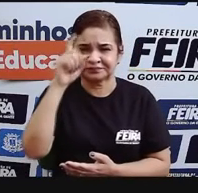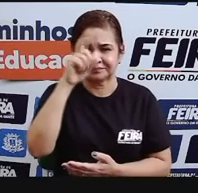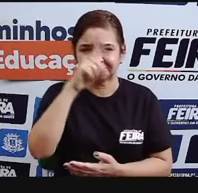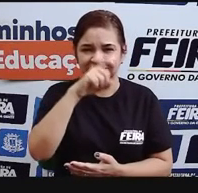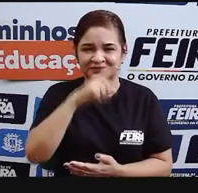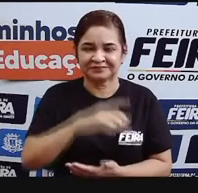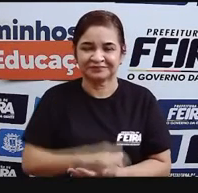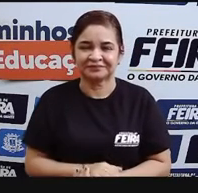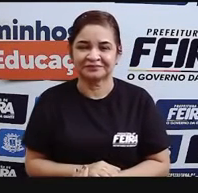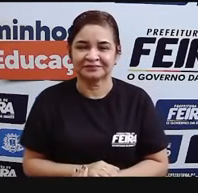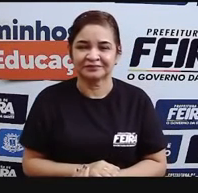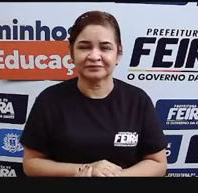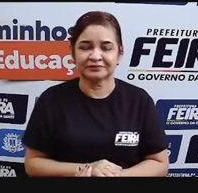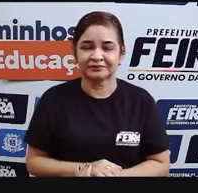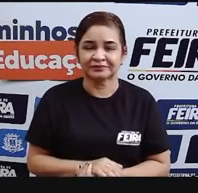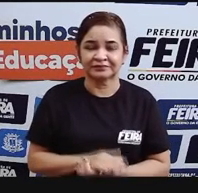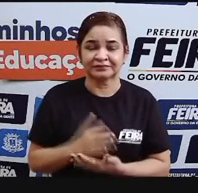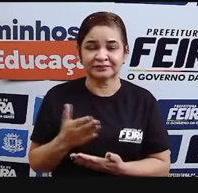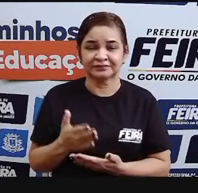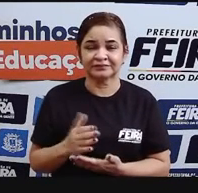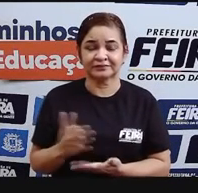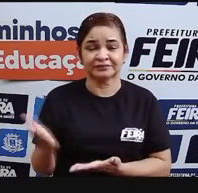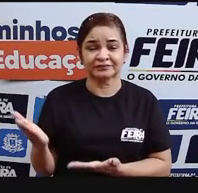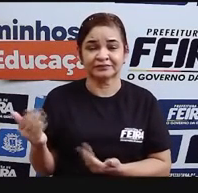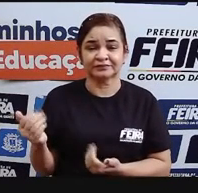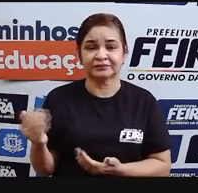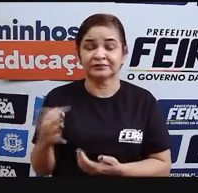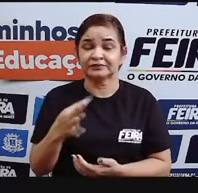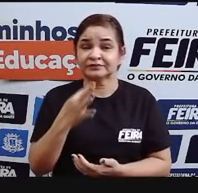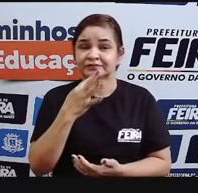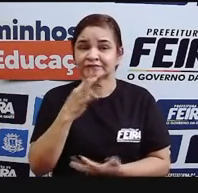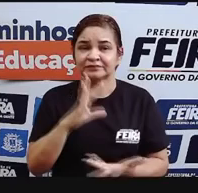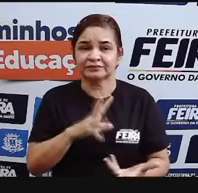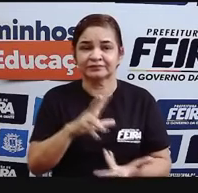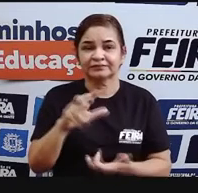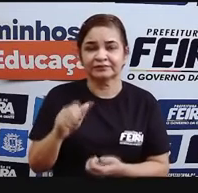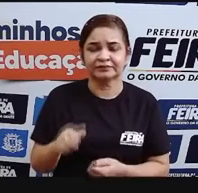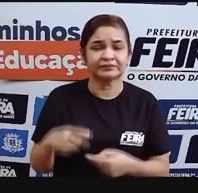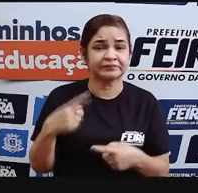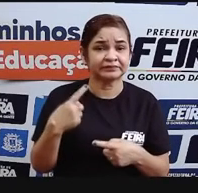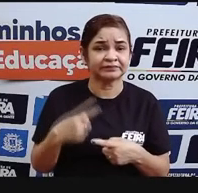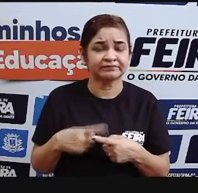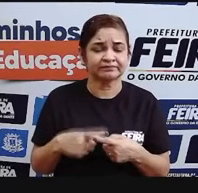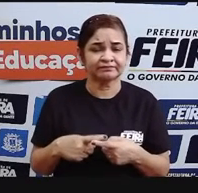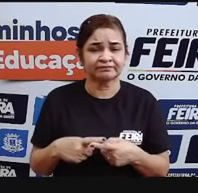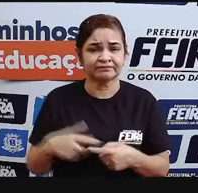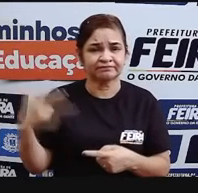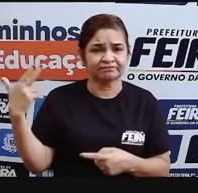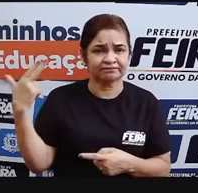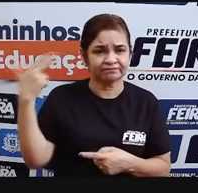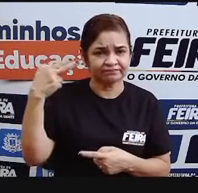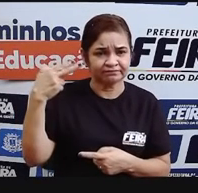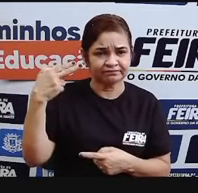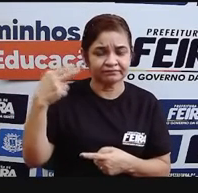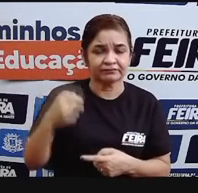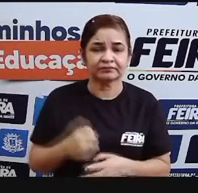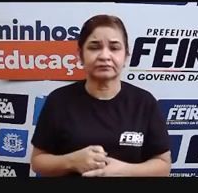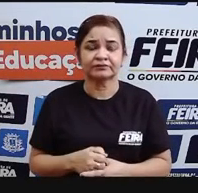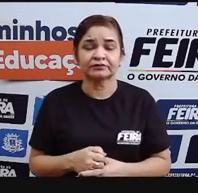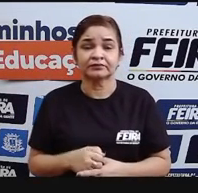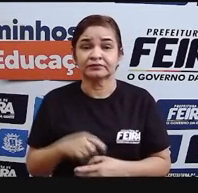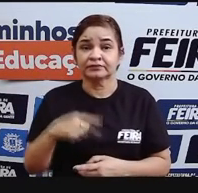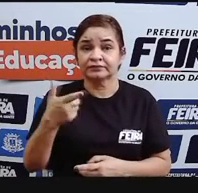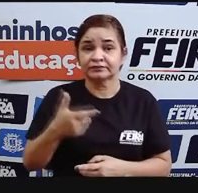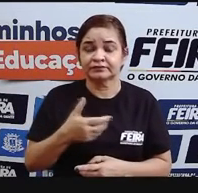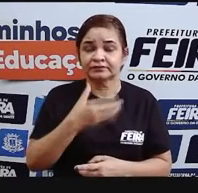Yousafzai. A Malala ficou conhecida mundialmente porque ela foi baleada na cabeça por